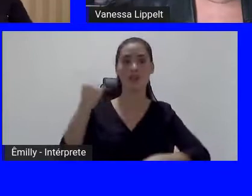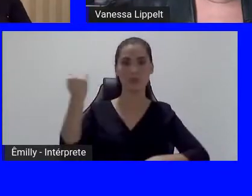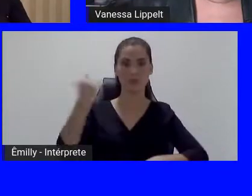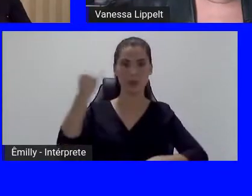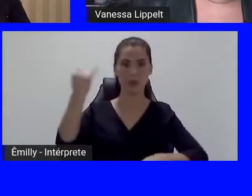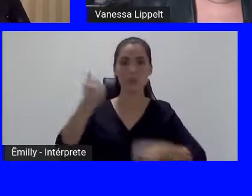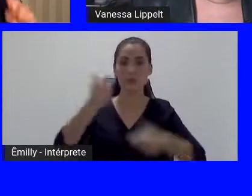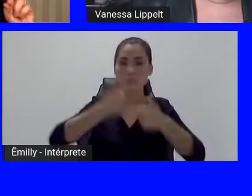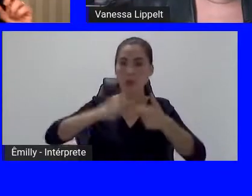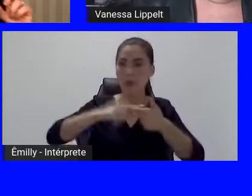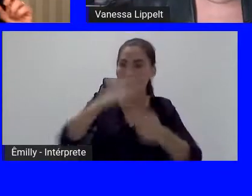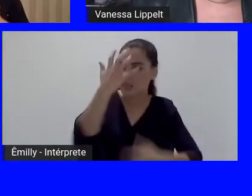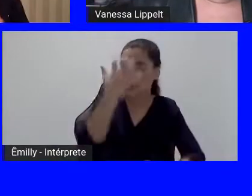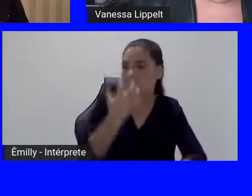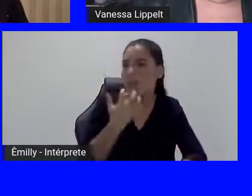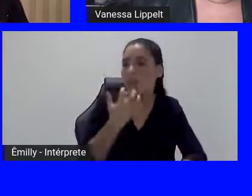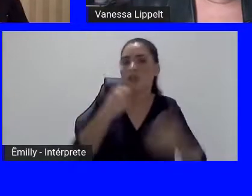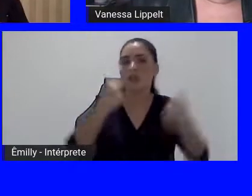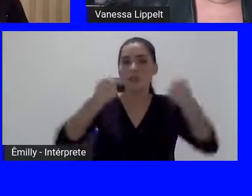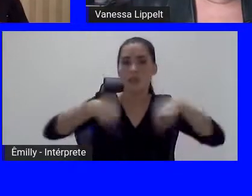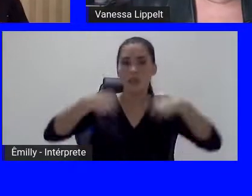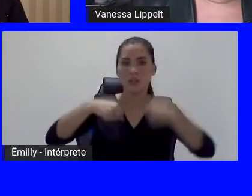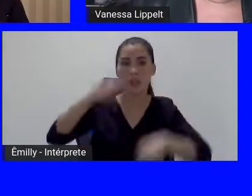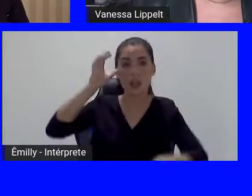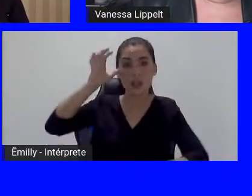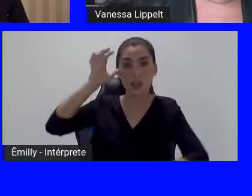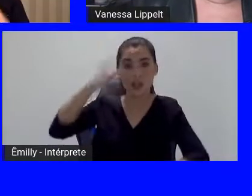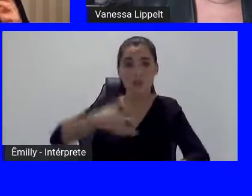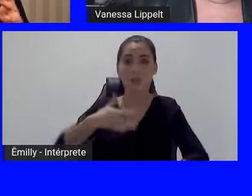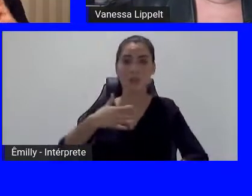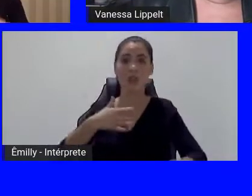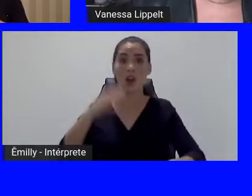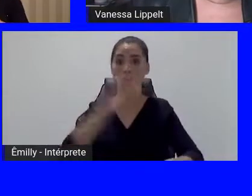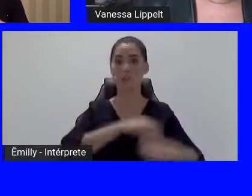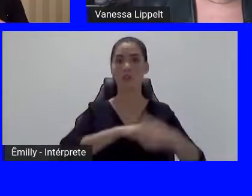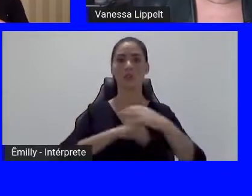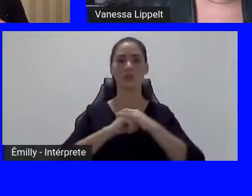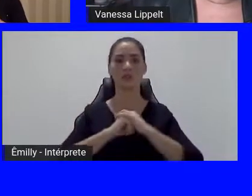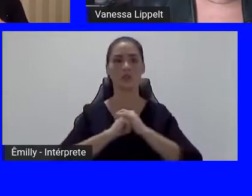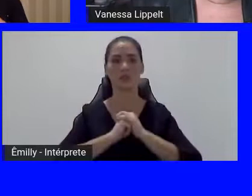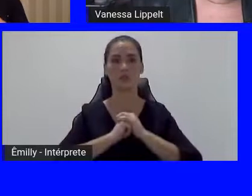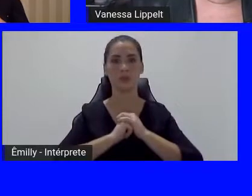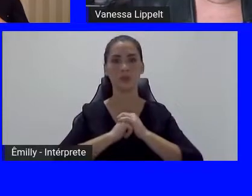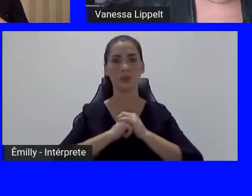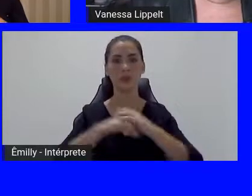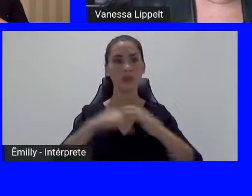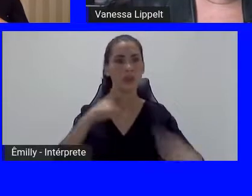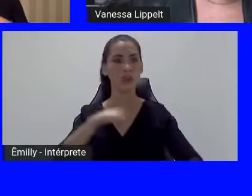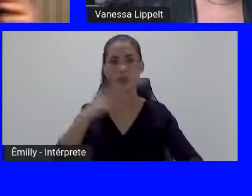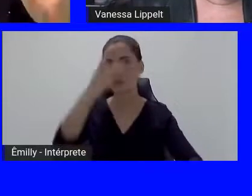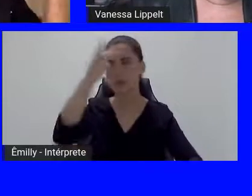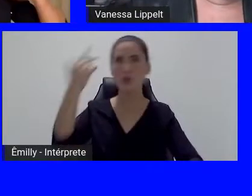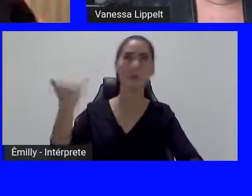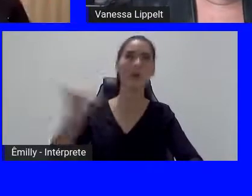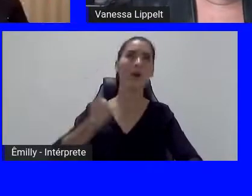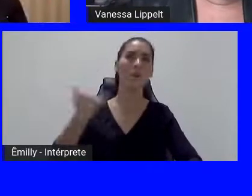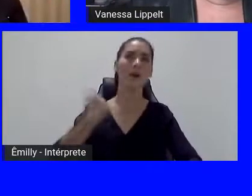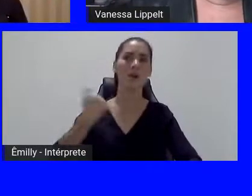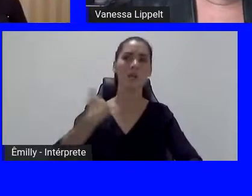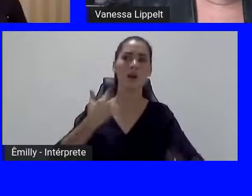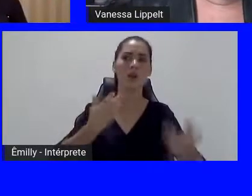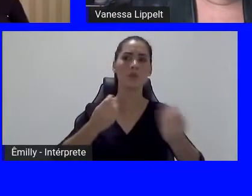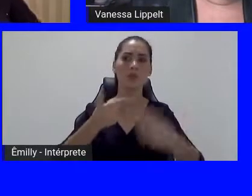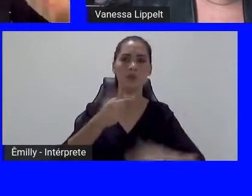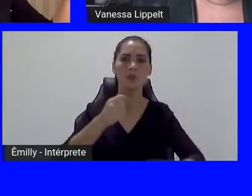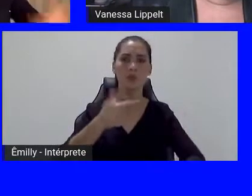soluções imediatas. Eu tenho dito, Rodolfo, se você me permitir, as pessoas têm me falado muito de 2023, só que eu sou senadora